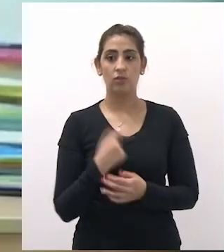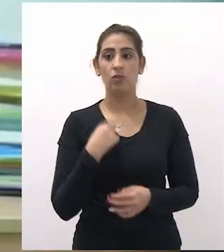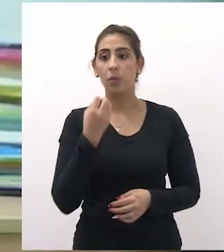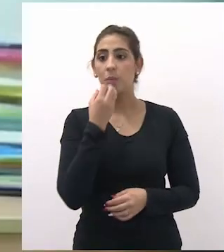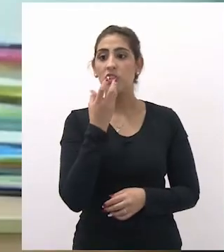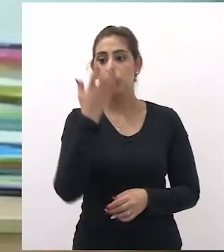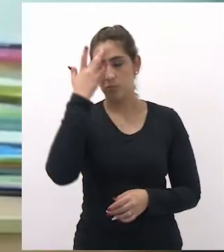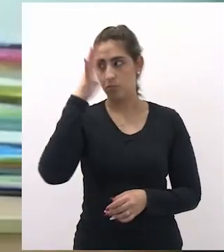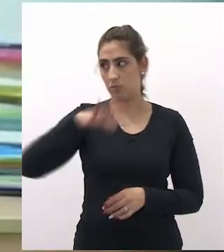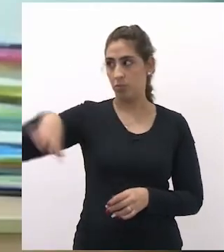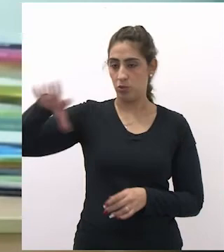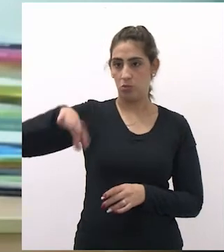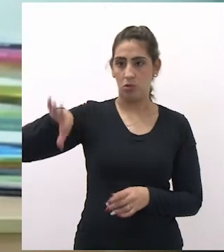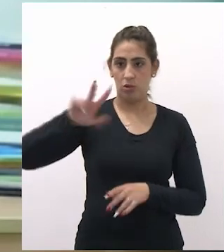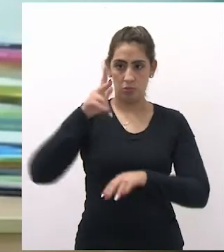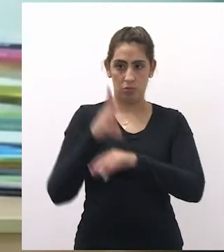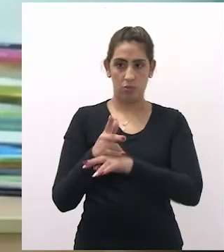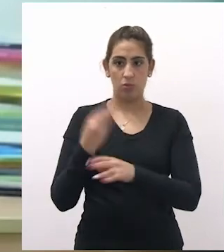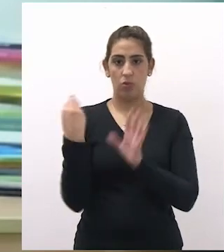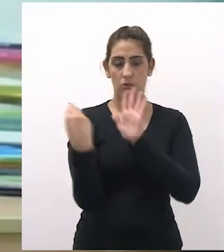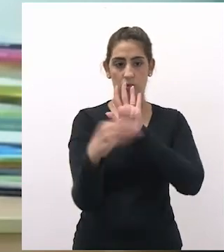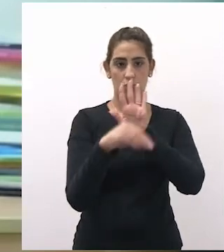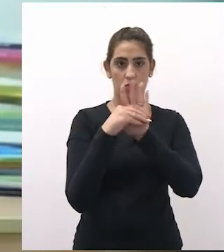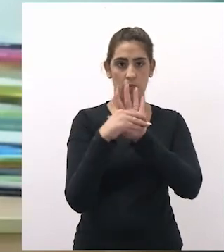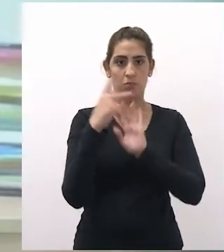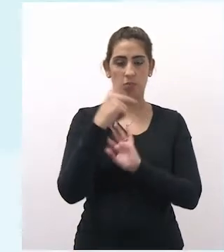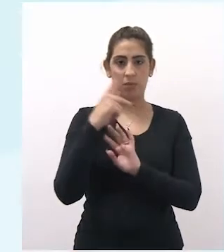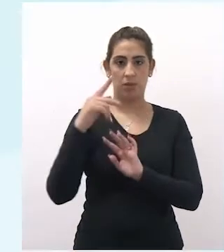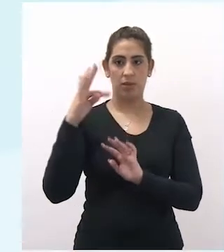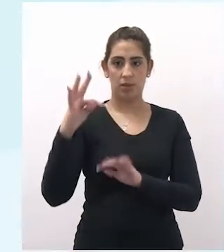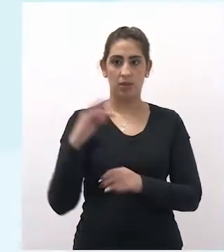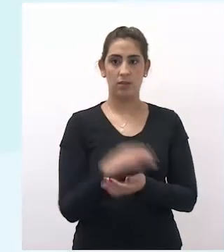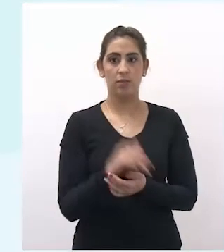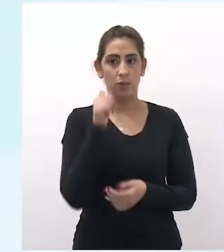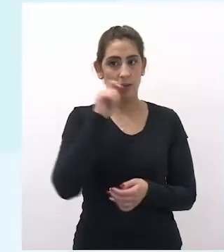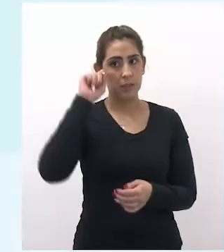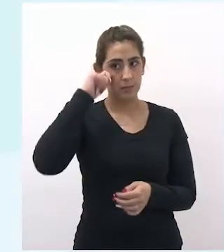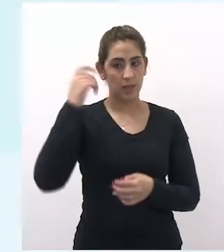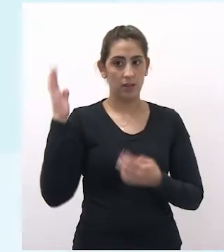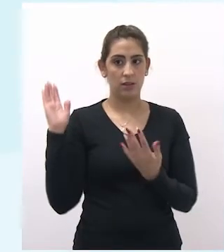produção colocar o PPT Lendo Mulheres Pretas.